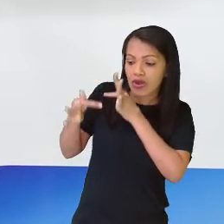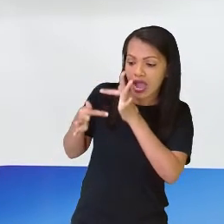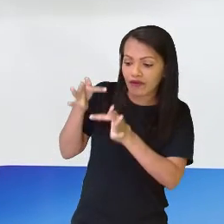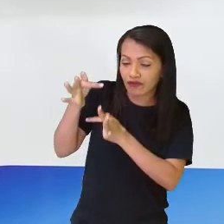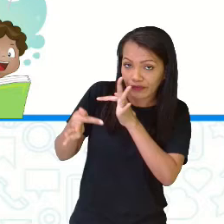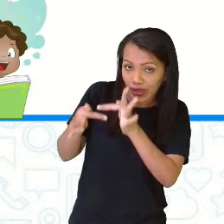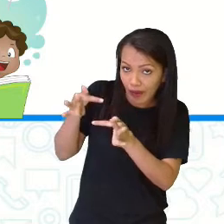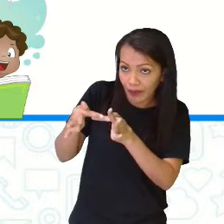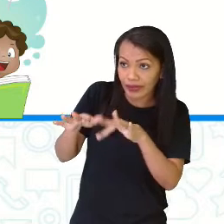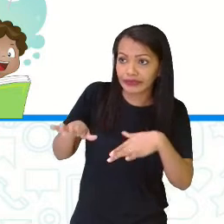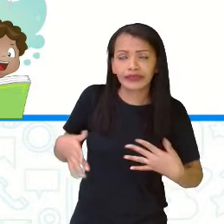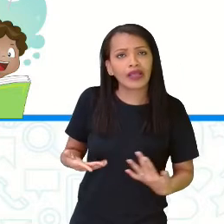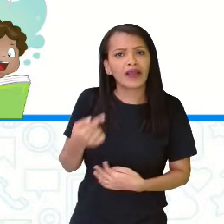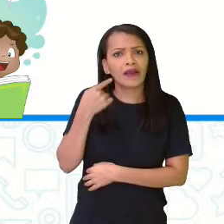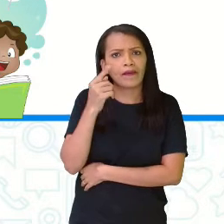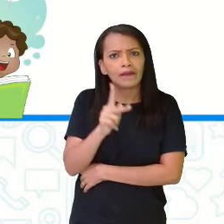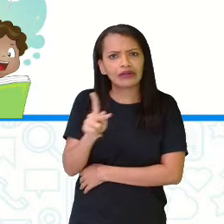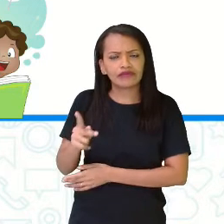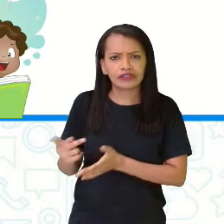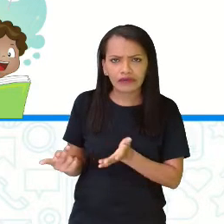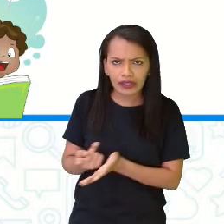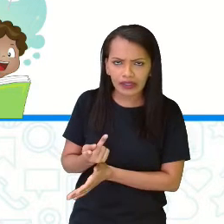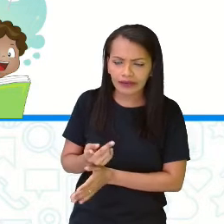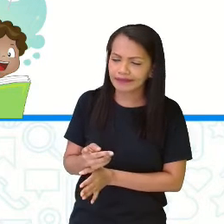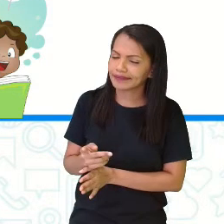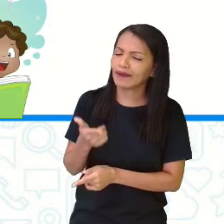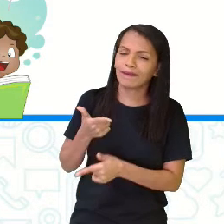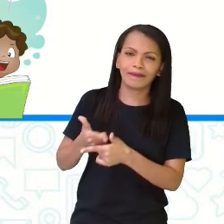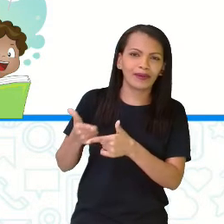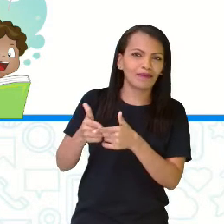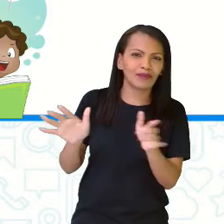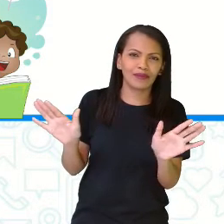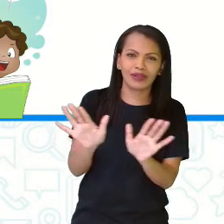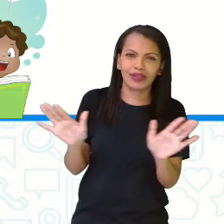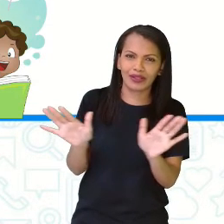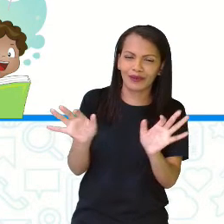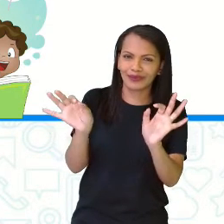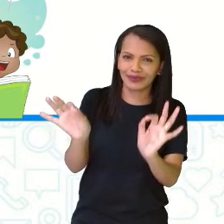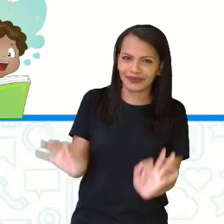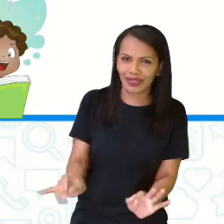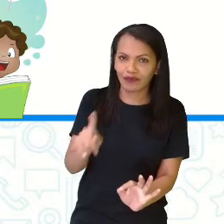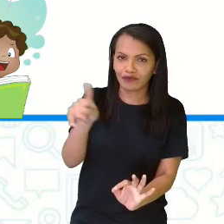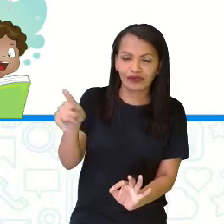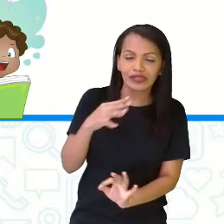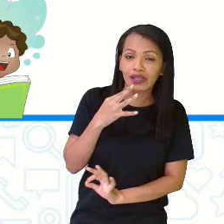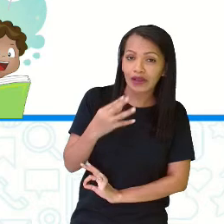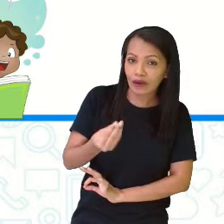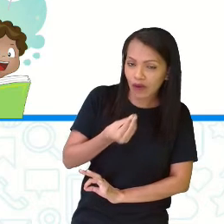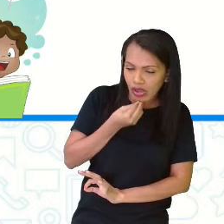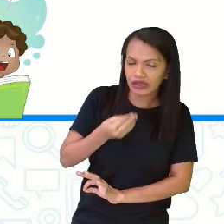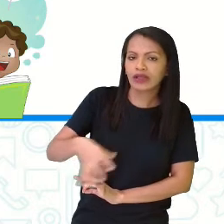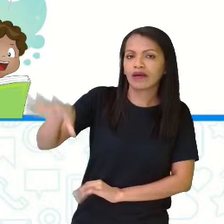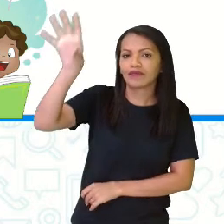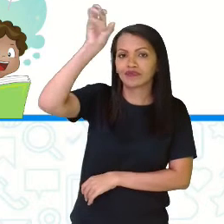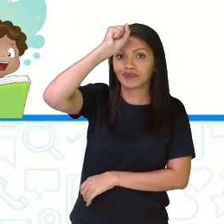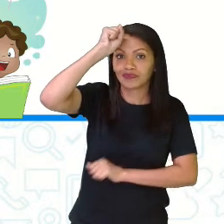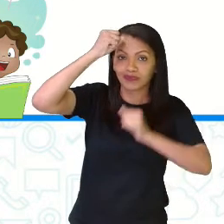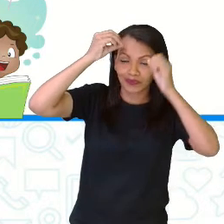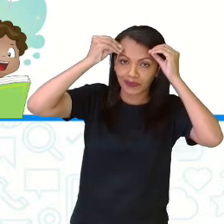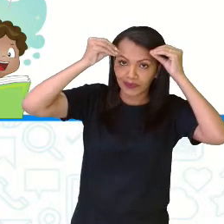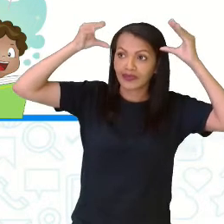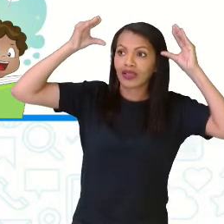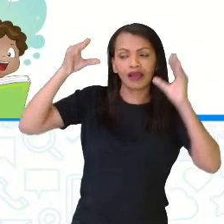fábula. Eita, professora, eu errei. Não tem problema, tá certo? É assim, o aprendizado é assim, nós